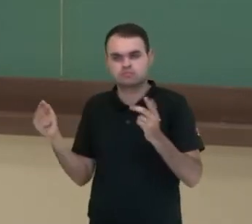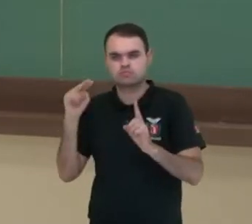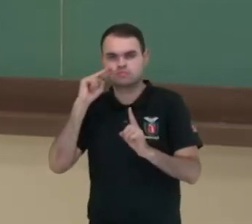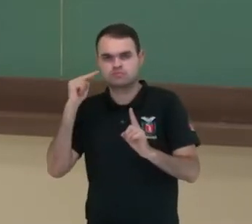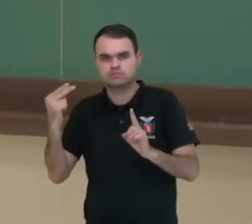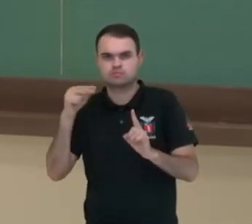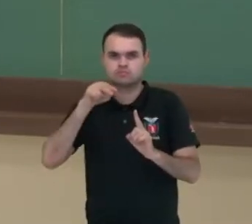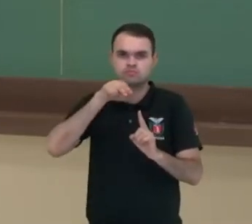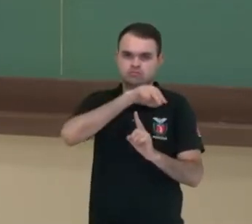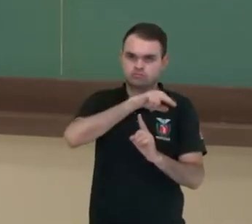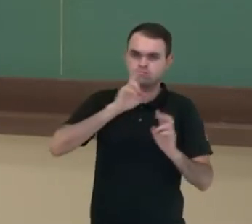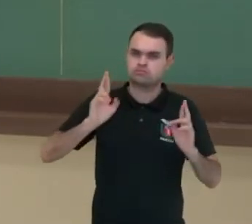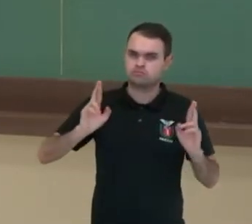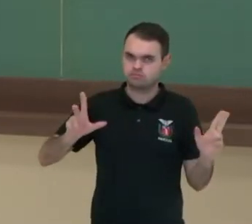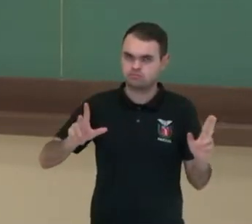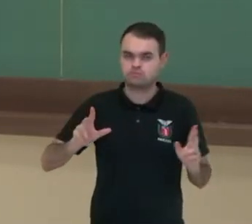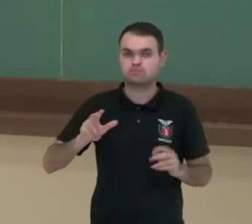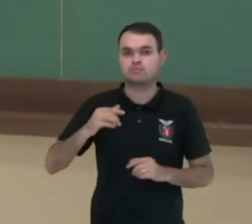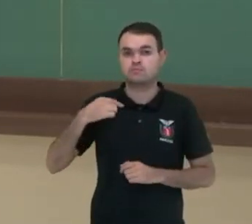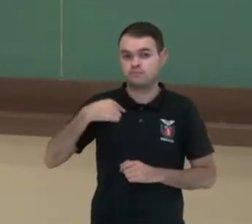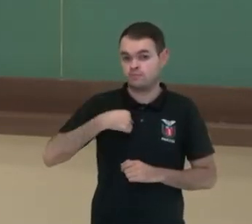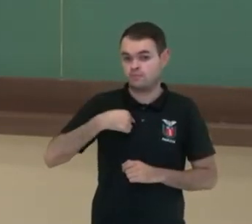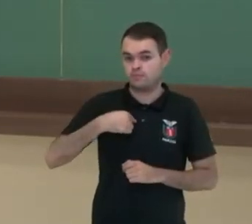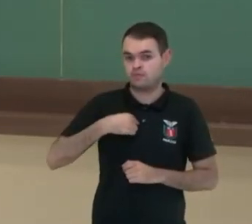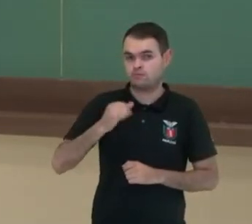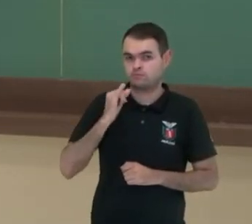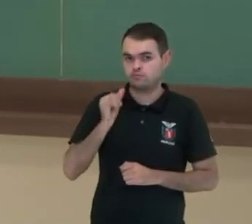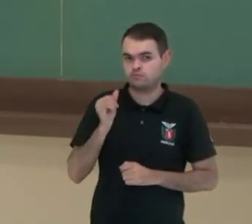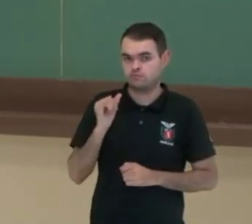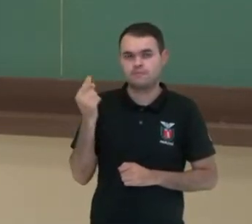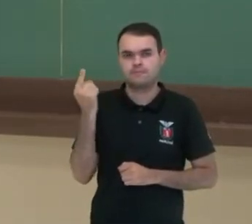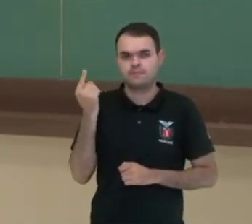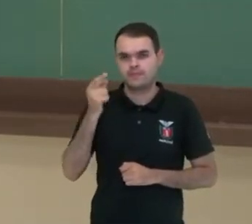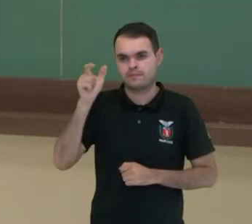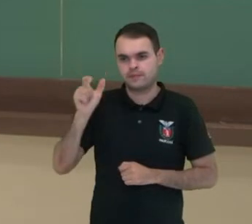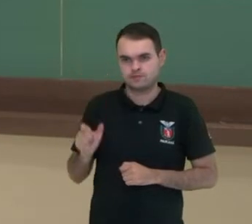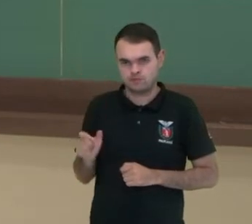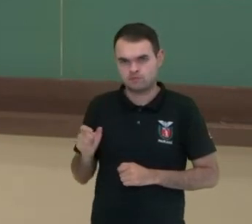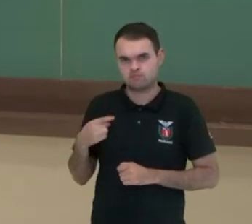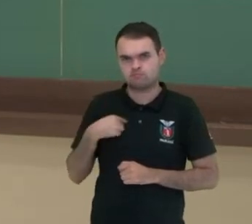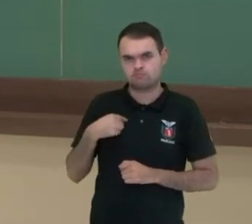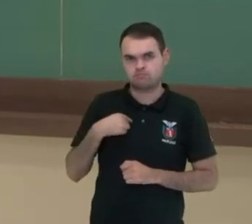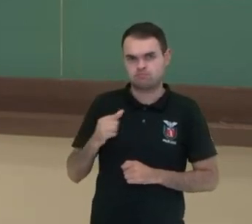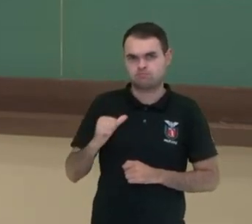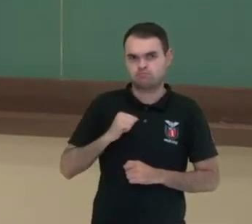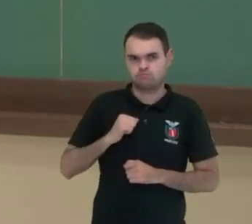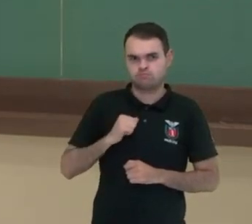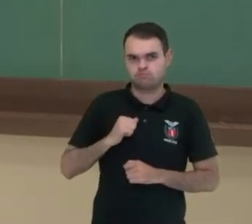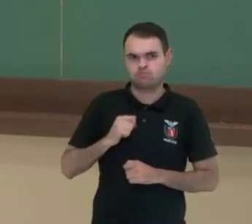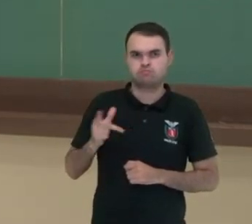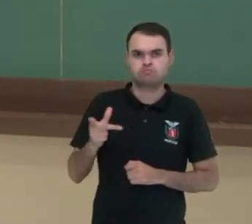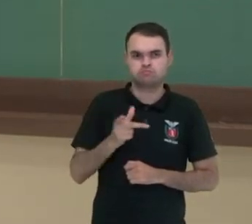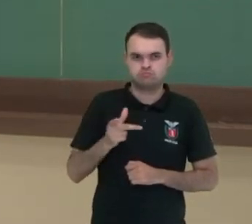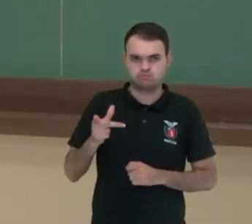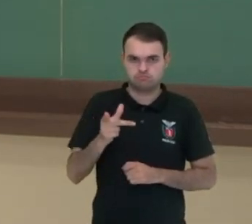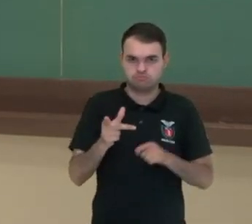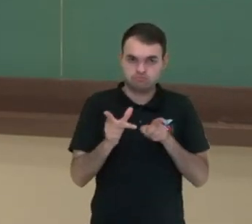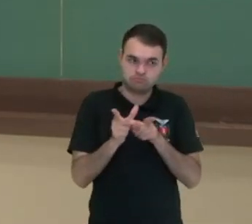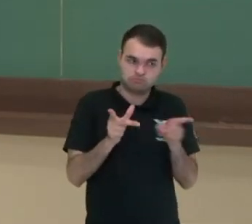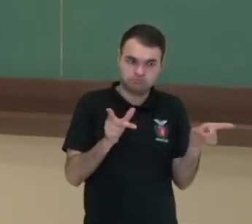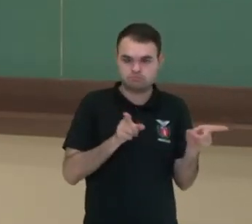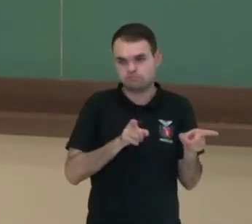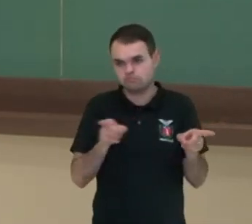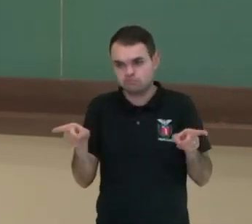diferentes, né? Então, o narrador em primeira pessoa, quando ele participa da história. Narrador em terceira pessoa, quando ele